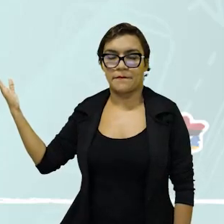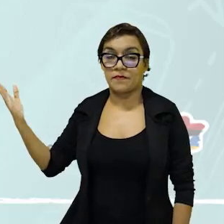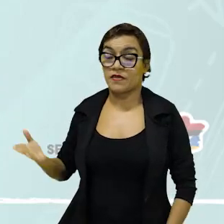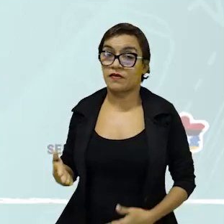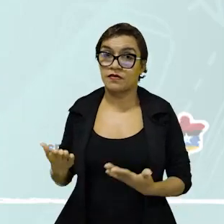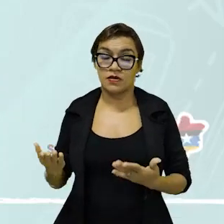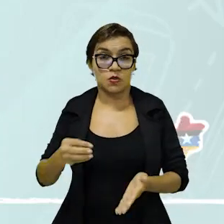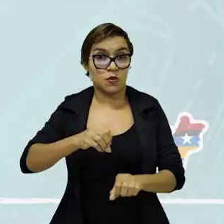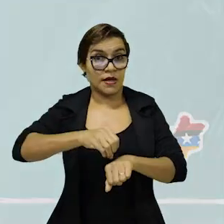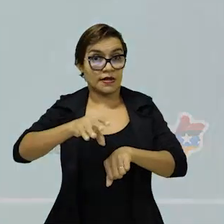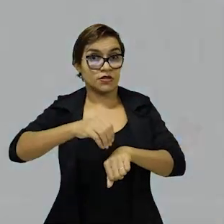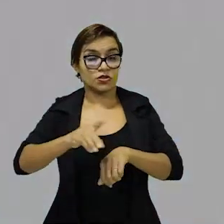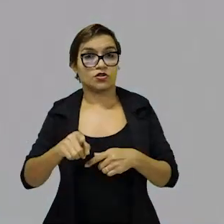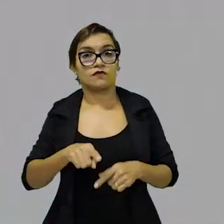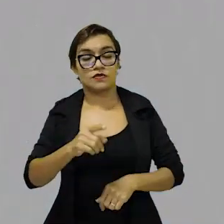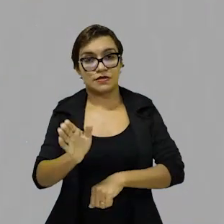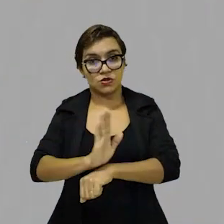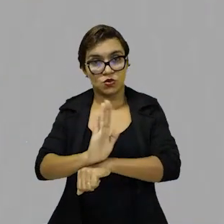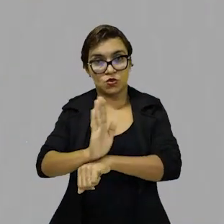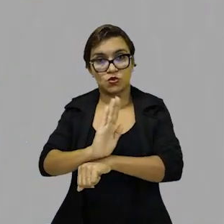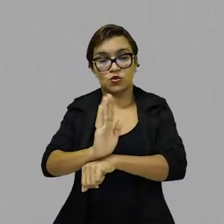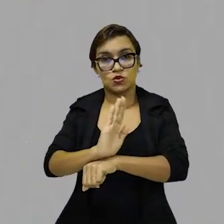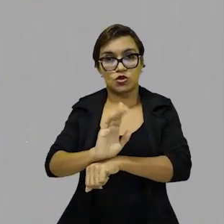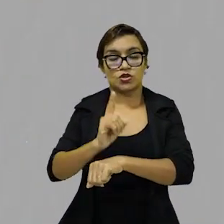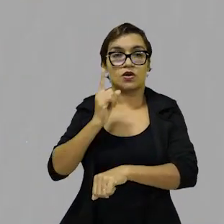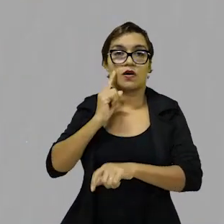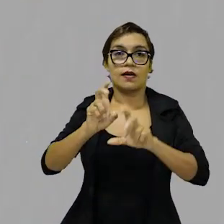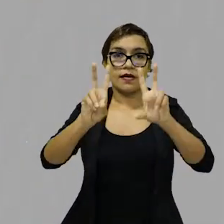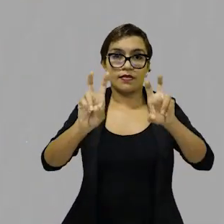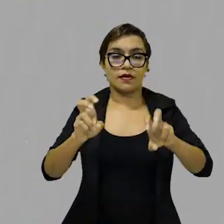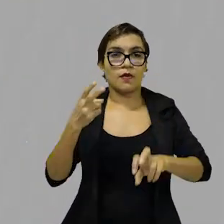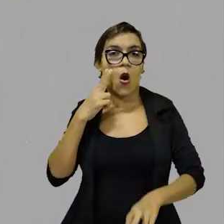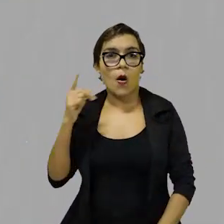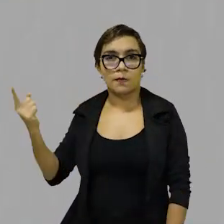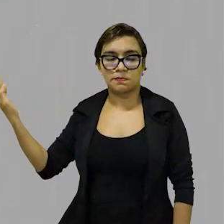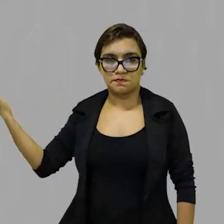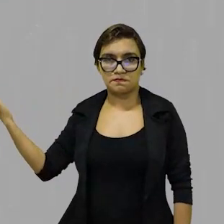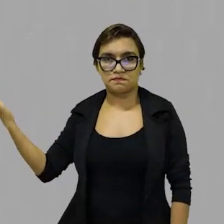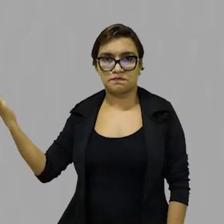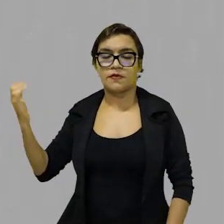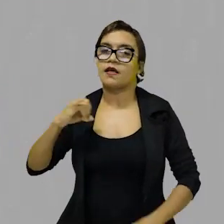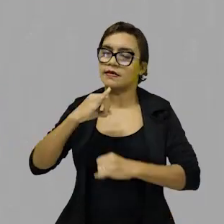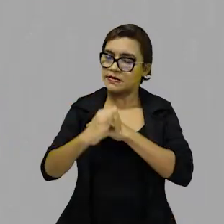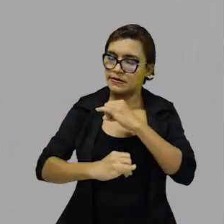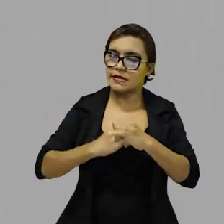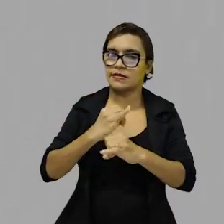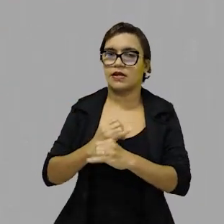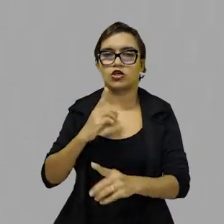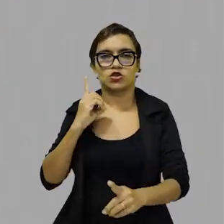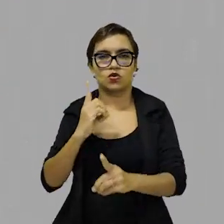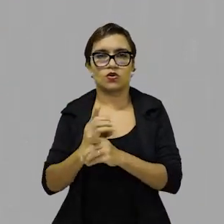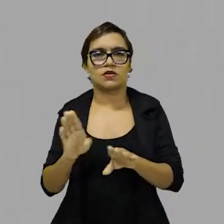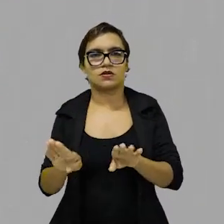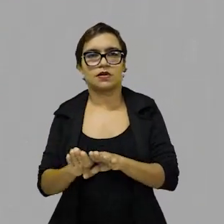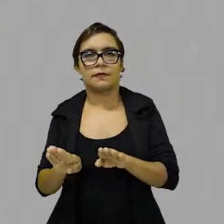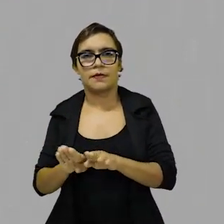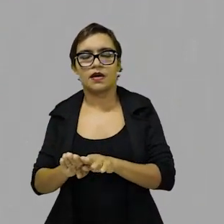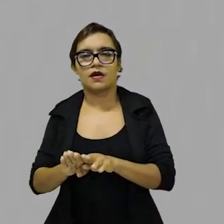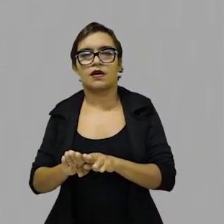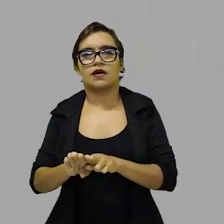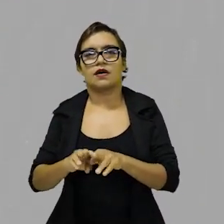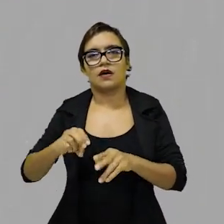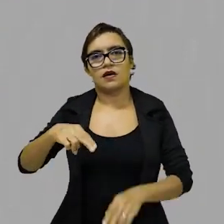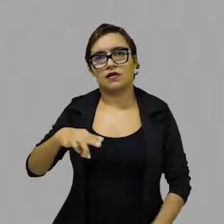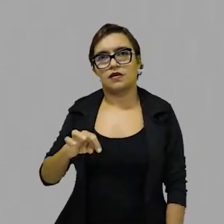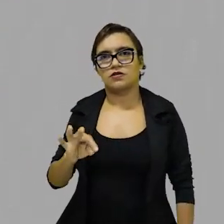a dica para vocês, assistam um filme com esse título aqui, Modigliani. Você acha na internet, na Netflix, eu acho que alguma dessas plataformas